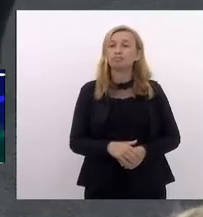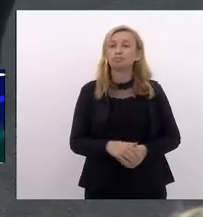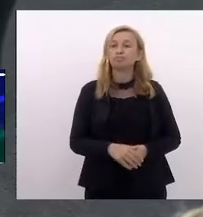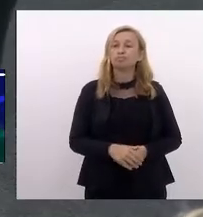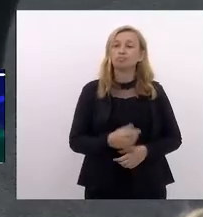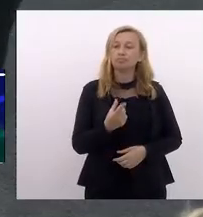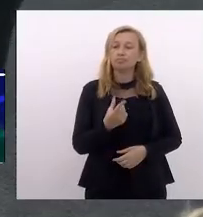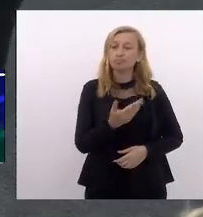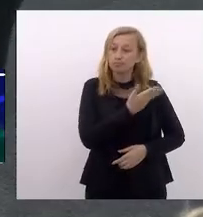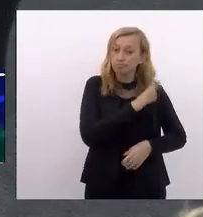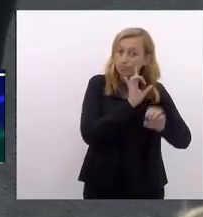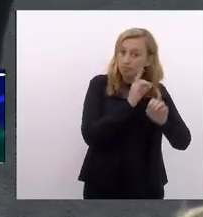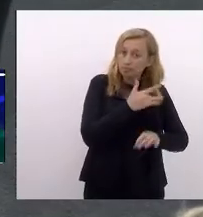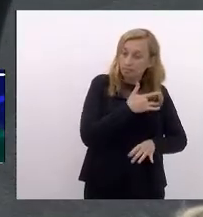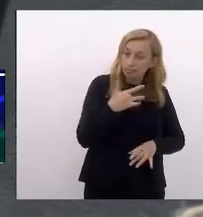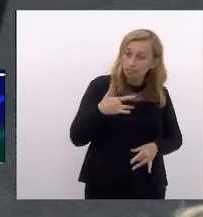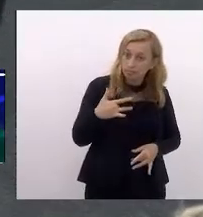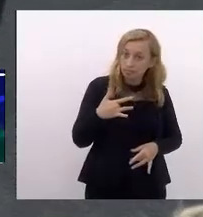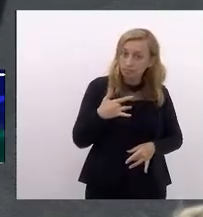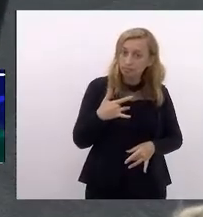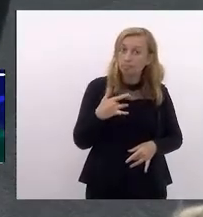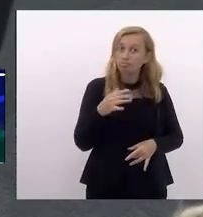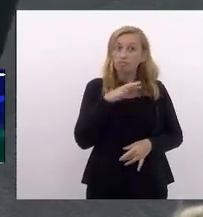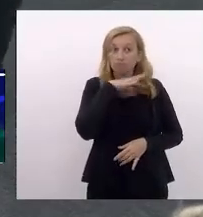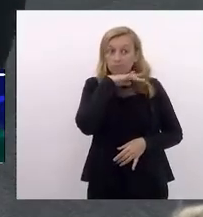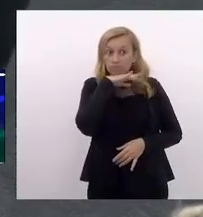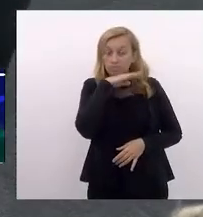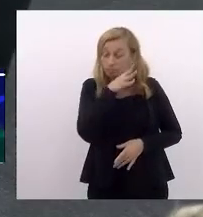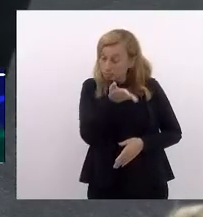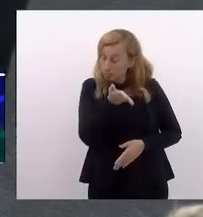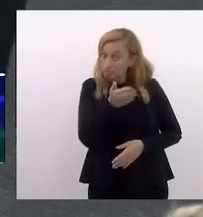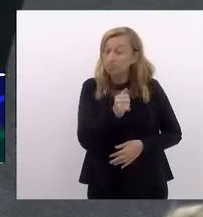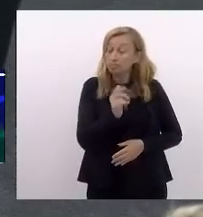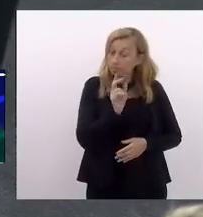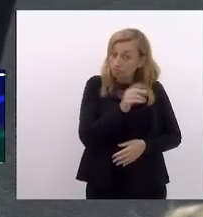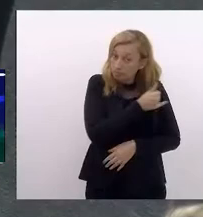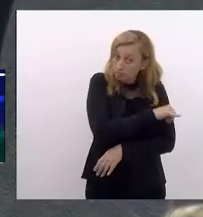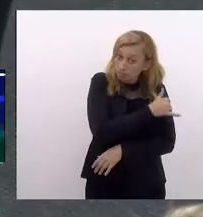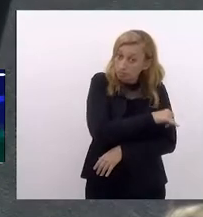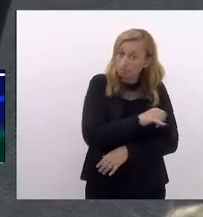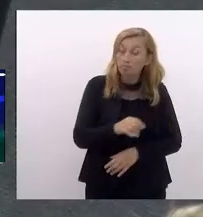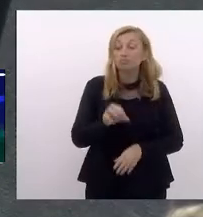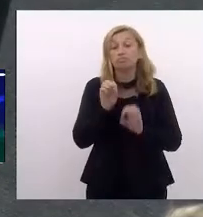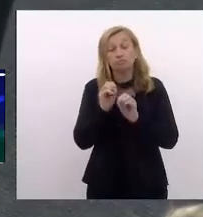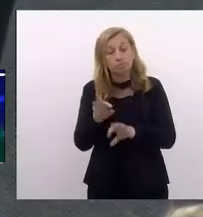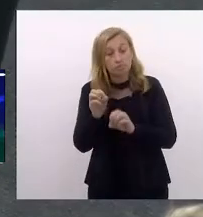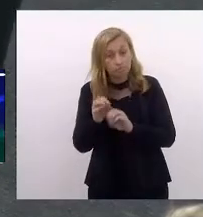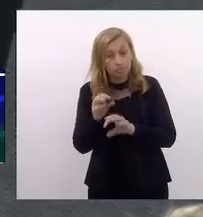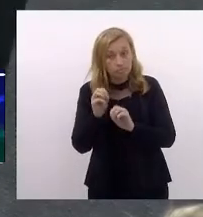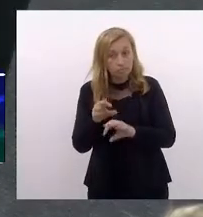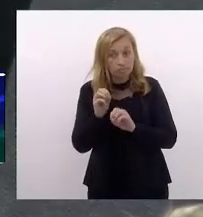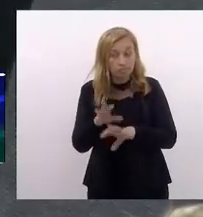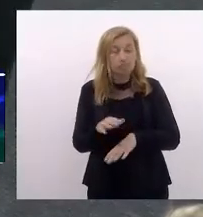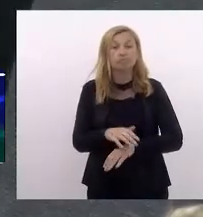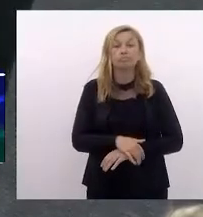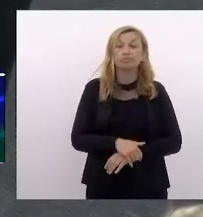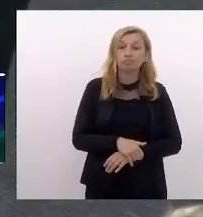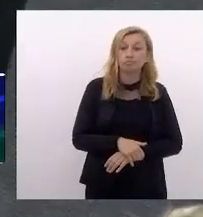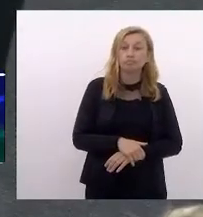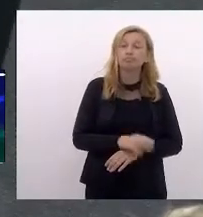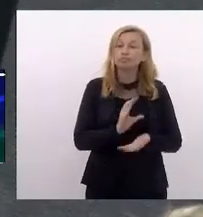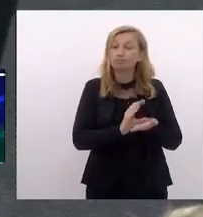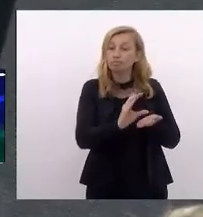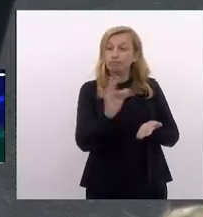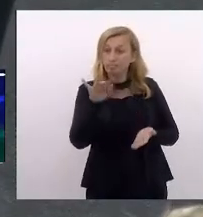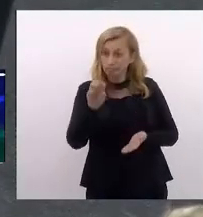né saúde e o código da saúde do Rio de Janeiro é penoso ainda a educação sobretudo no tocante aos